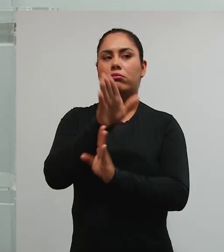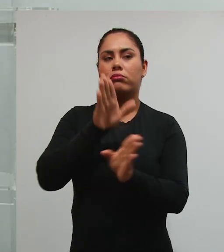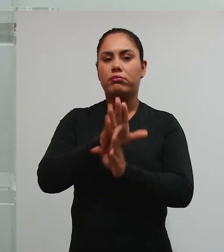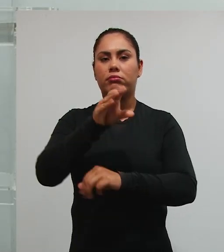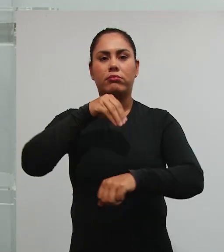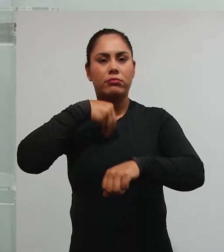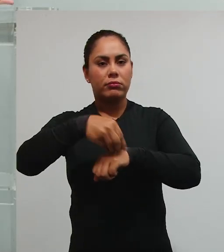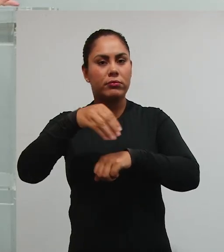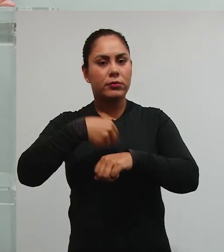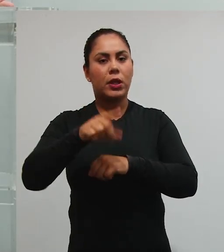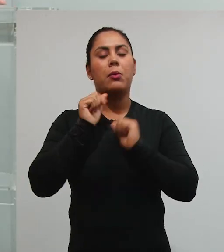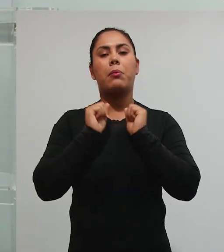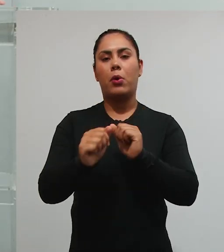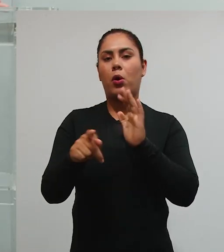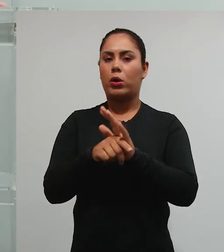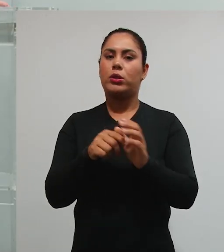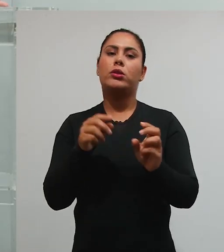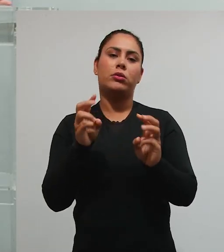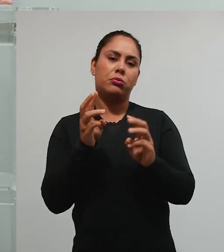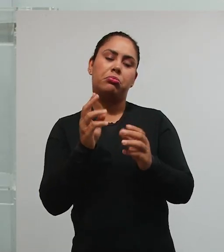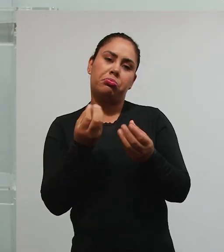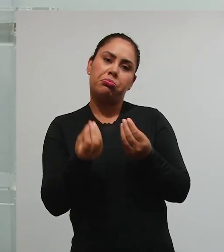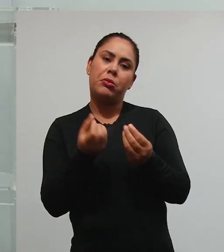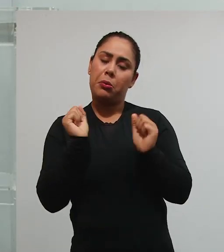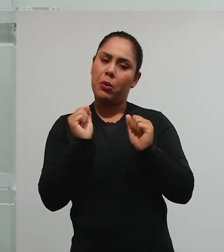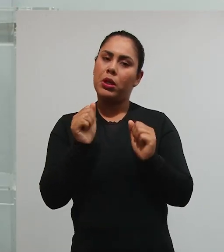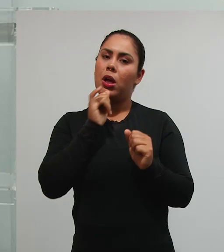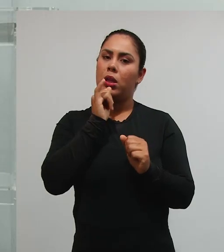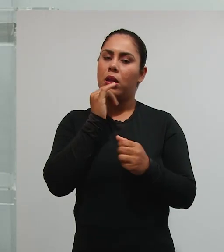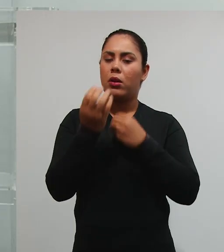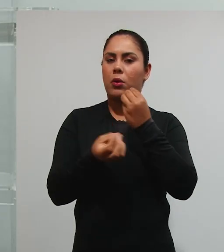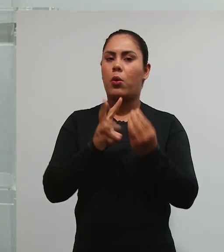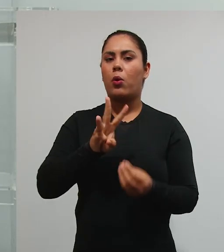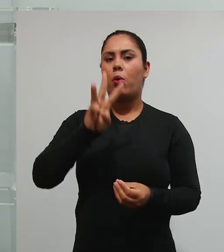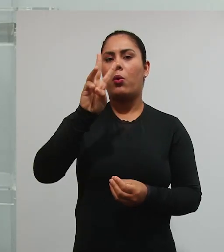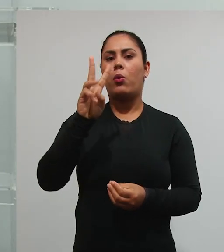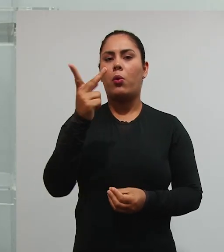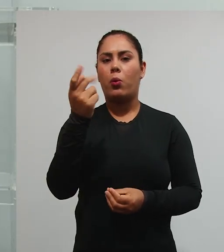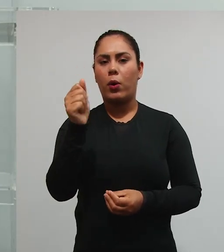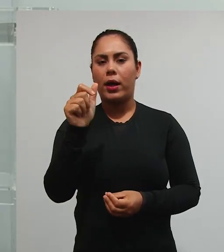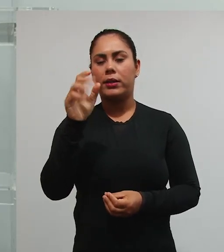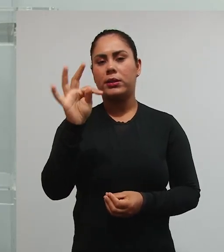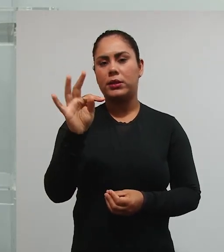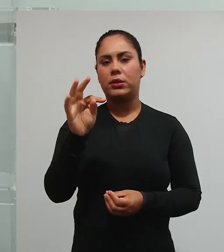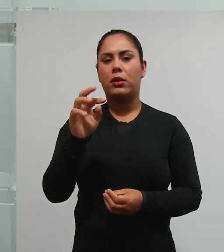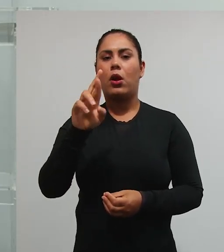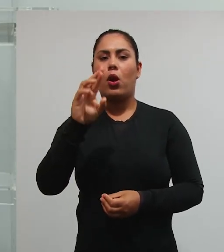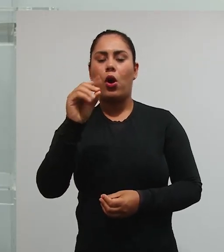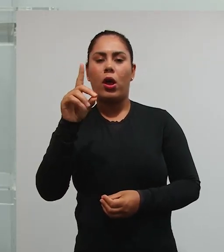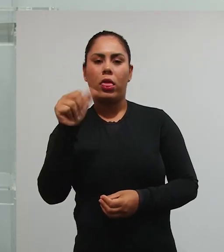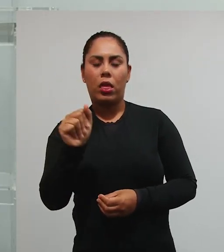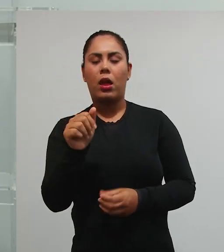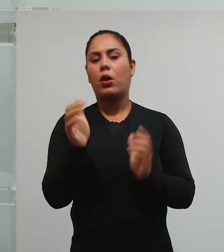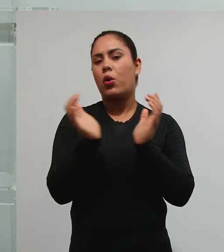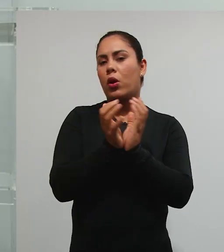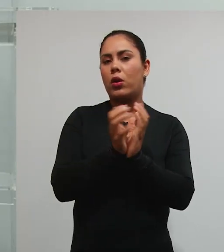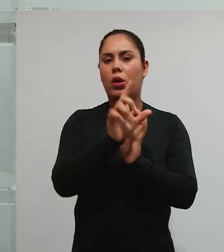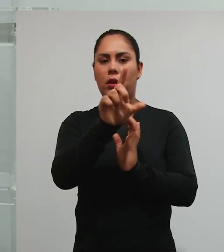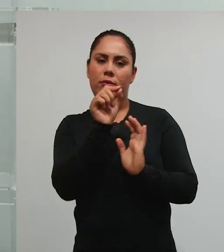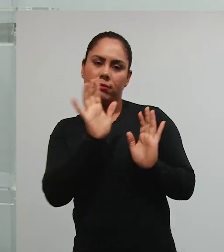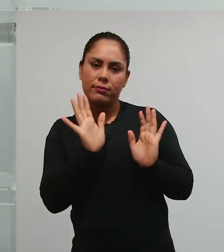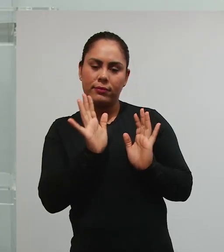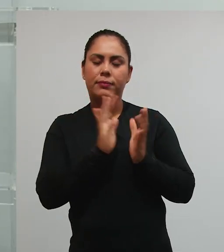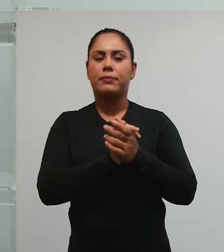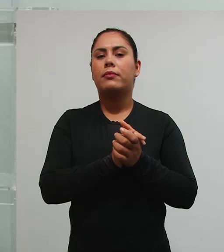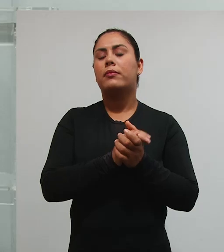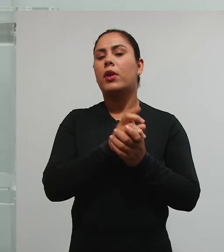WhatsApp, olha só, pode ser por uma WhatsApp roda. Gostei desse termo, né? WhatsApp roda. Aí, olha, talvez seja quem estiver com o meu grupo será uma